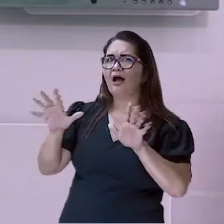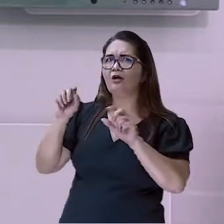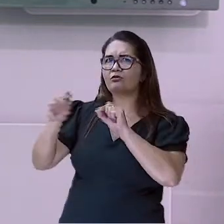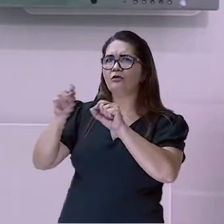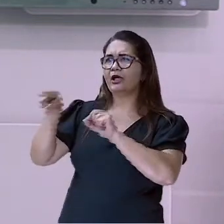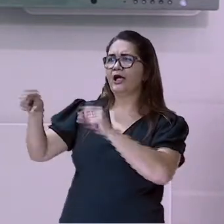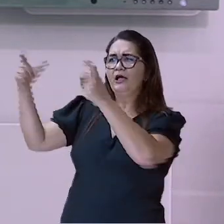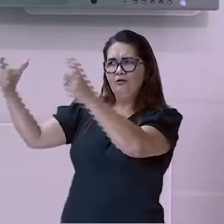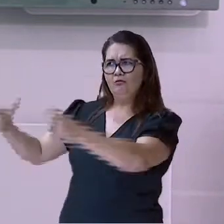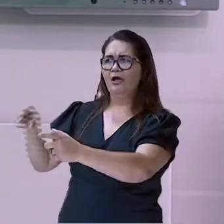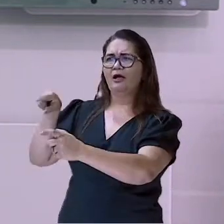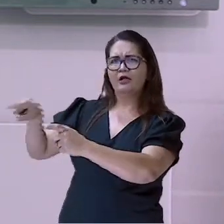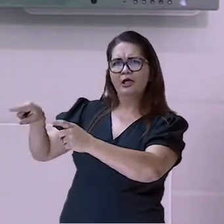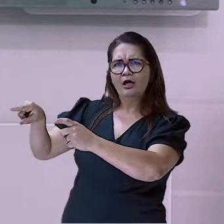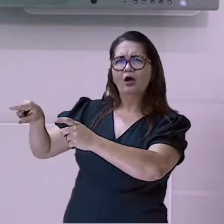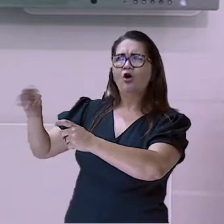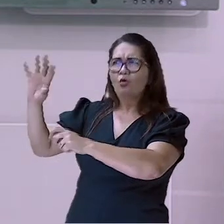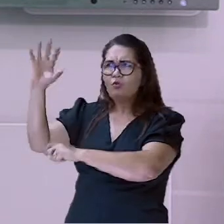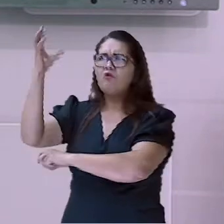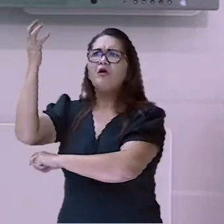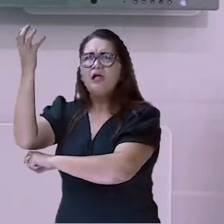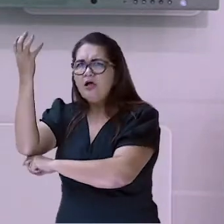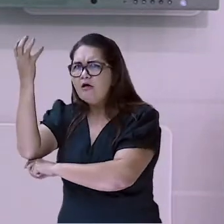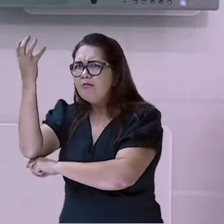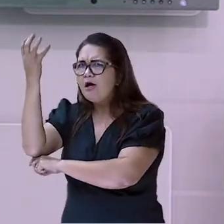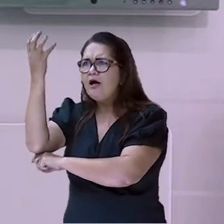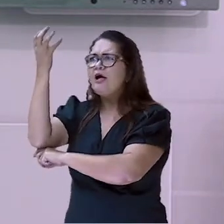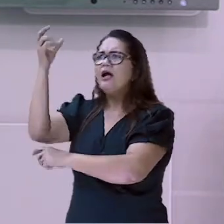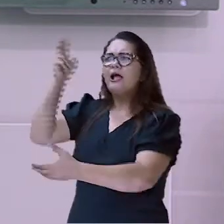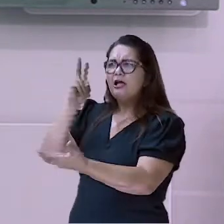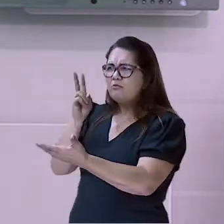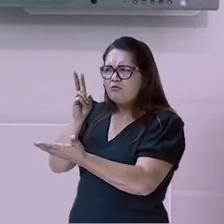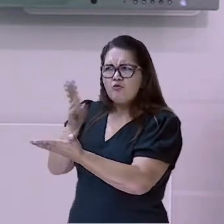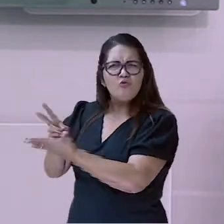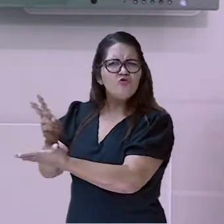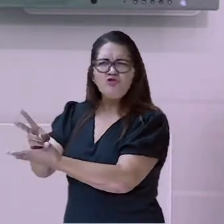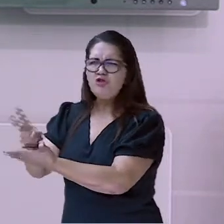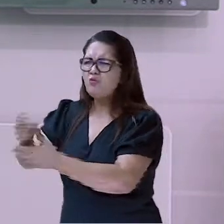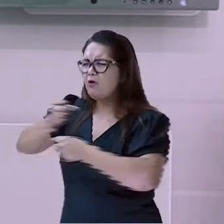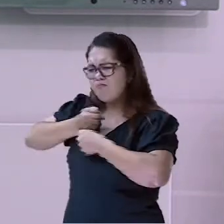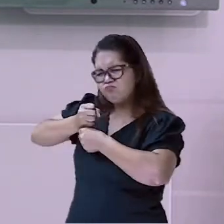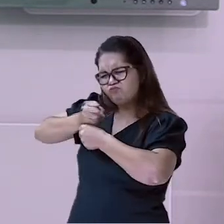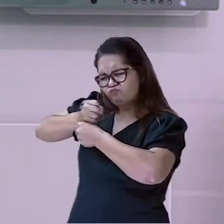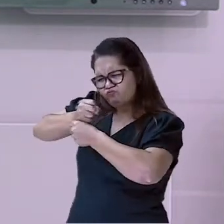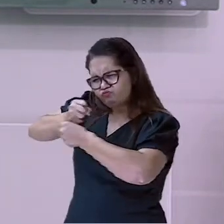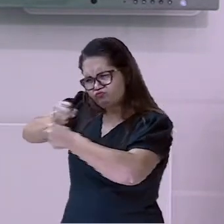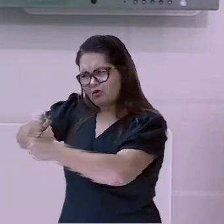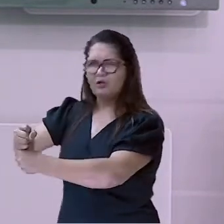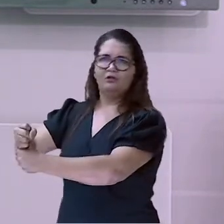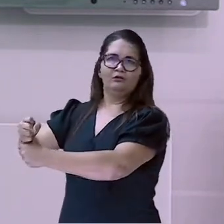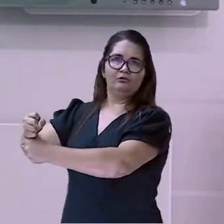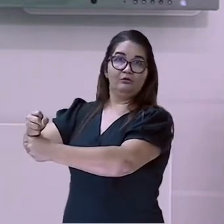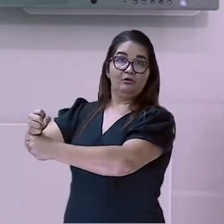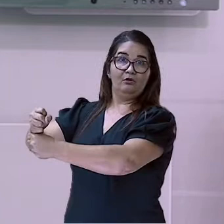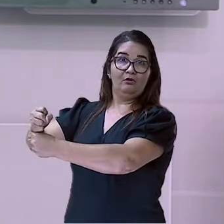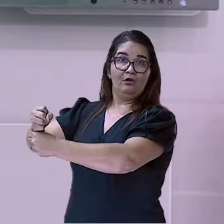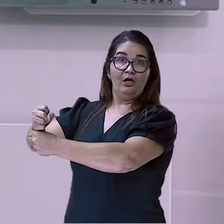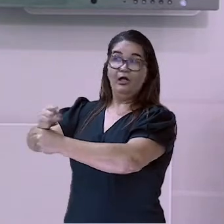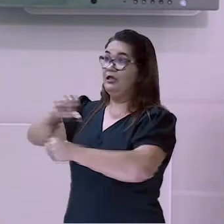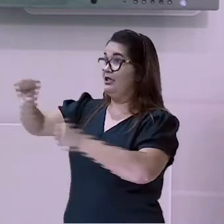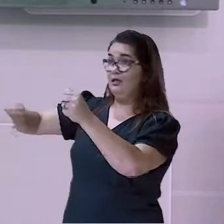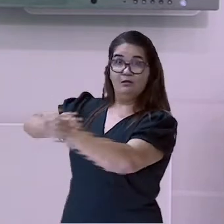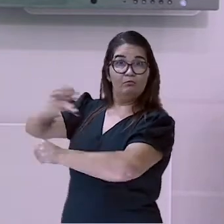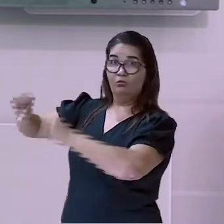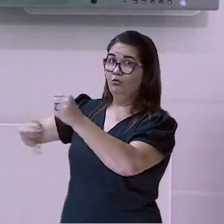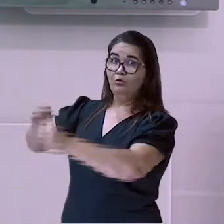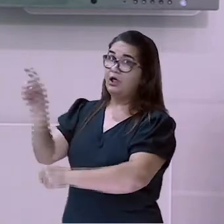condições meteorológicas de uma região em um determinado momento. Então, por exemplo, a gente tem um clima